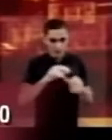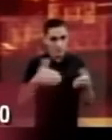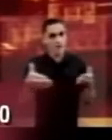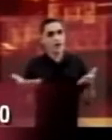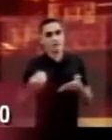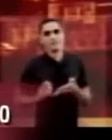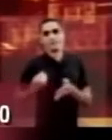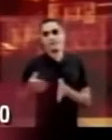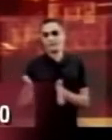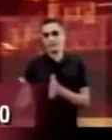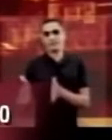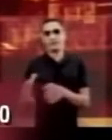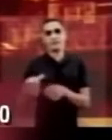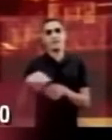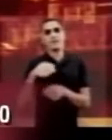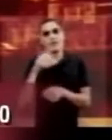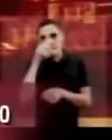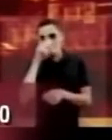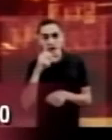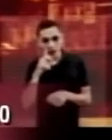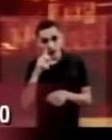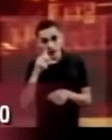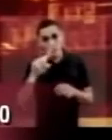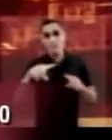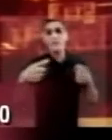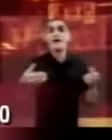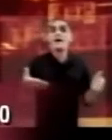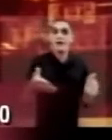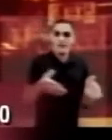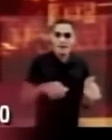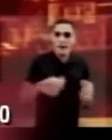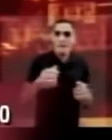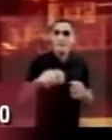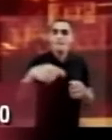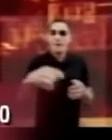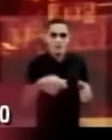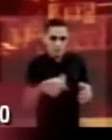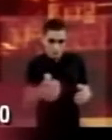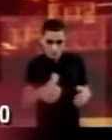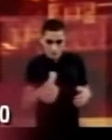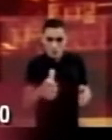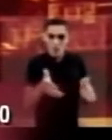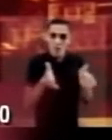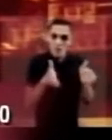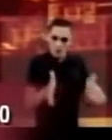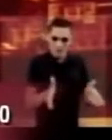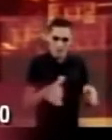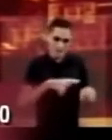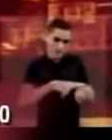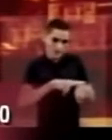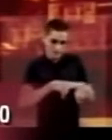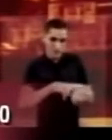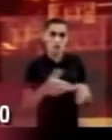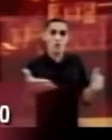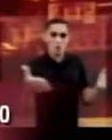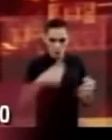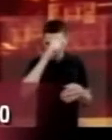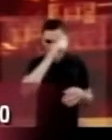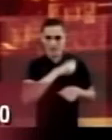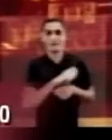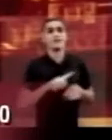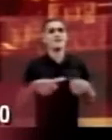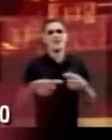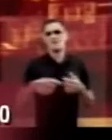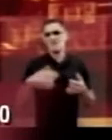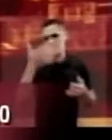será feita dia 16. Mas hoje nós estaríamos na verde. Então vem falar